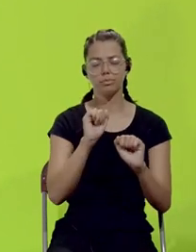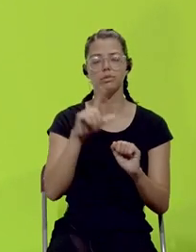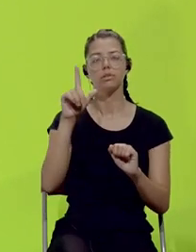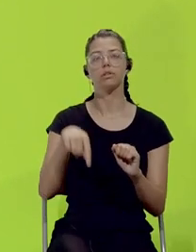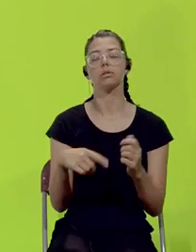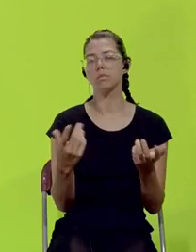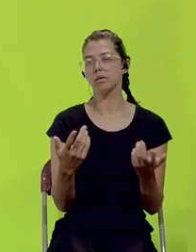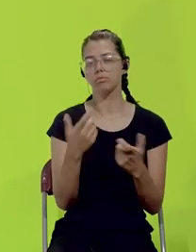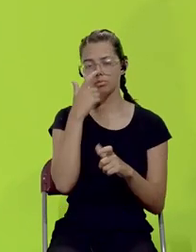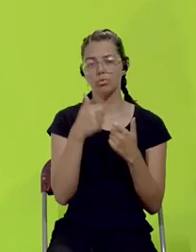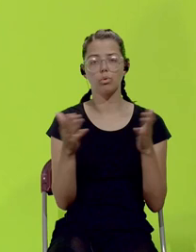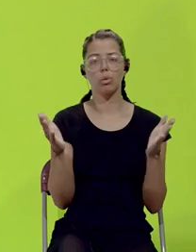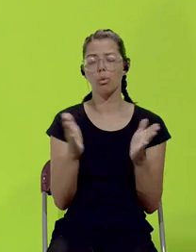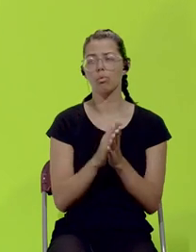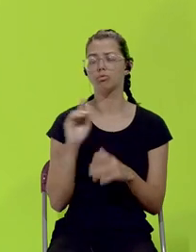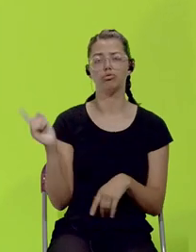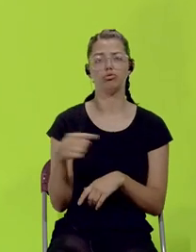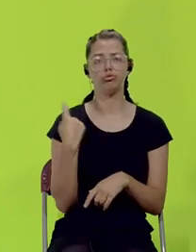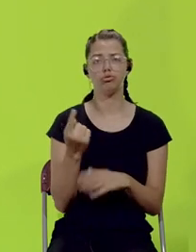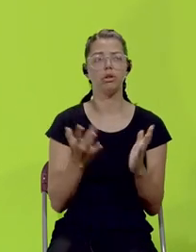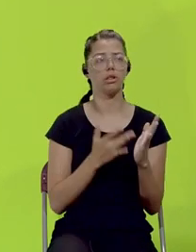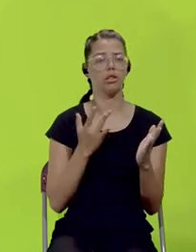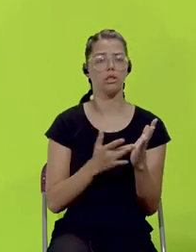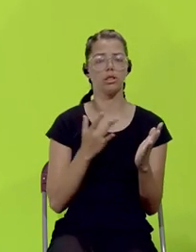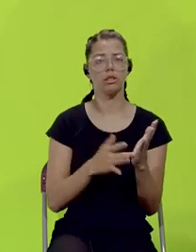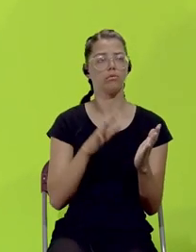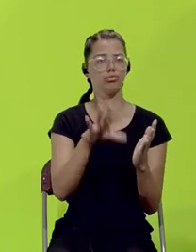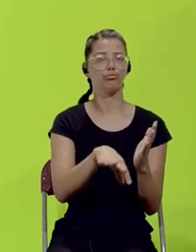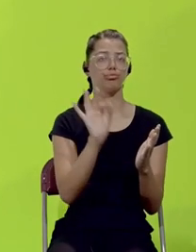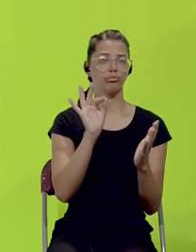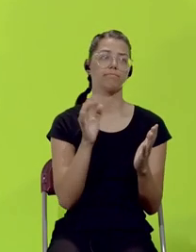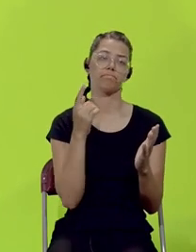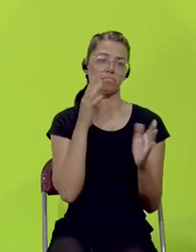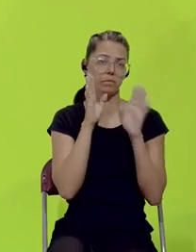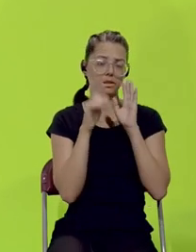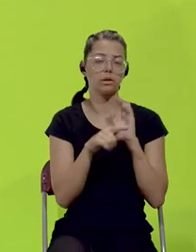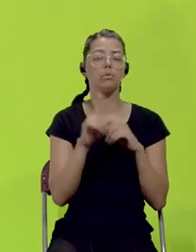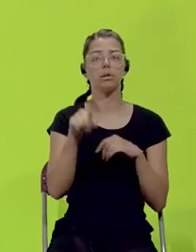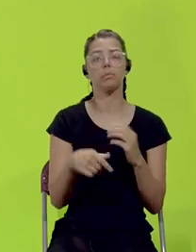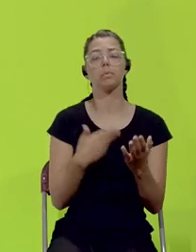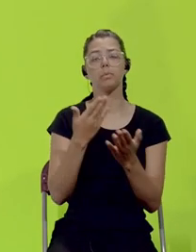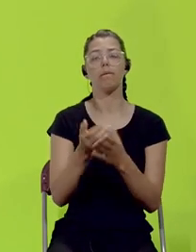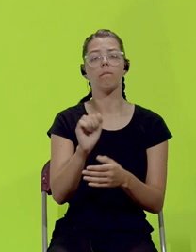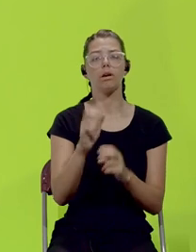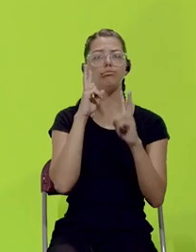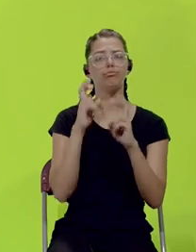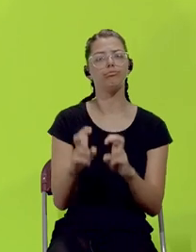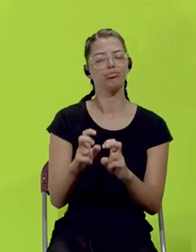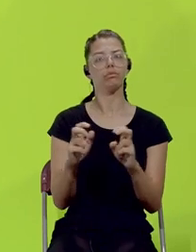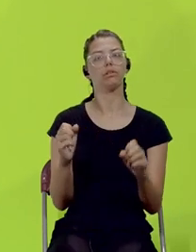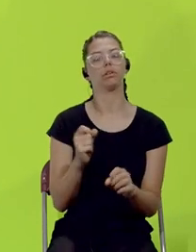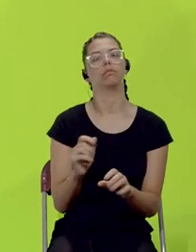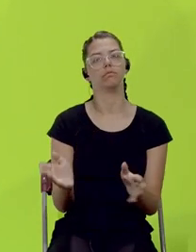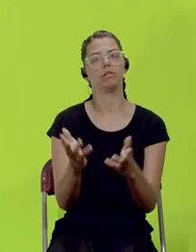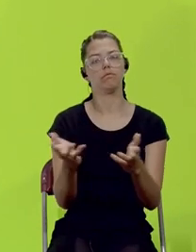os que, de todos nós, quando escolhemos as nossas próprias leituras. E também propõe que se façam estudos que avaliem